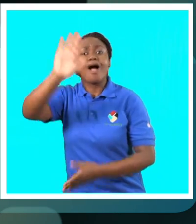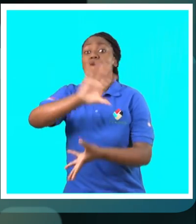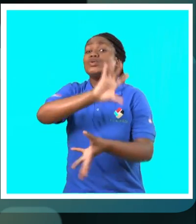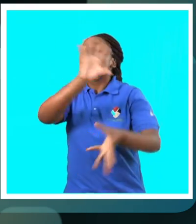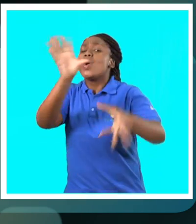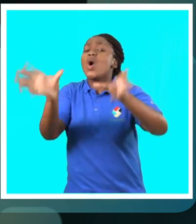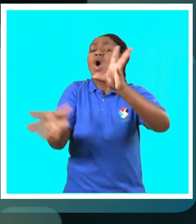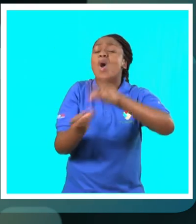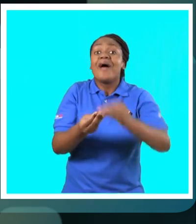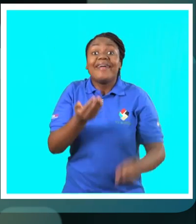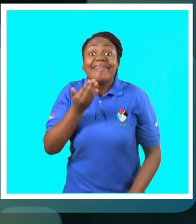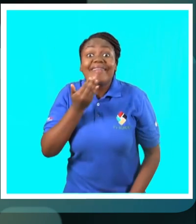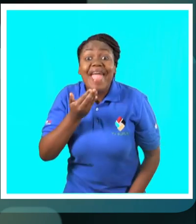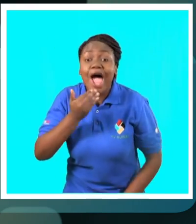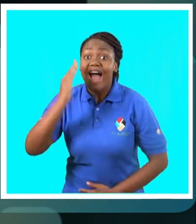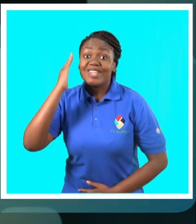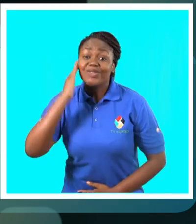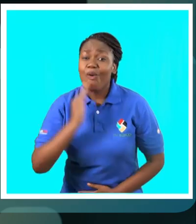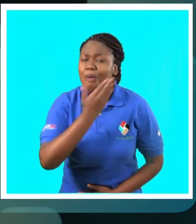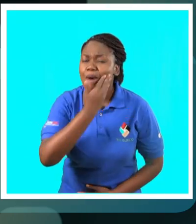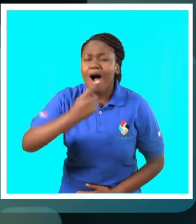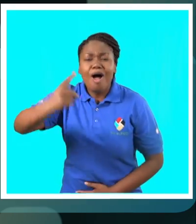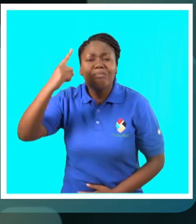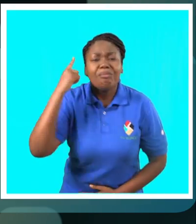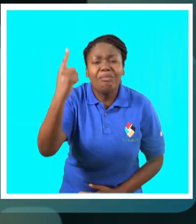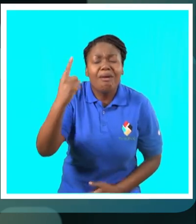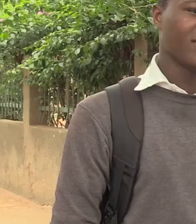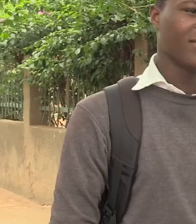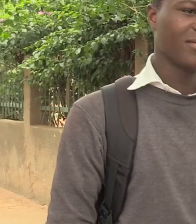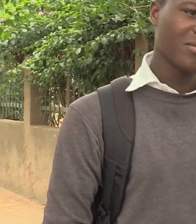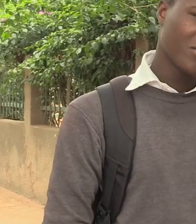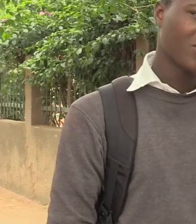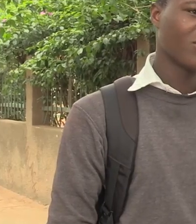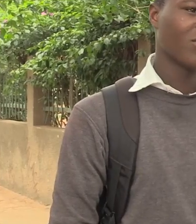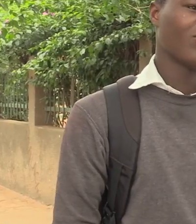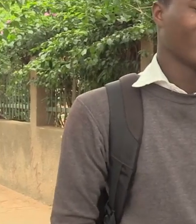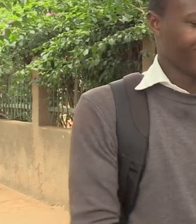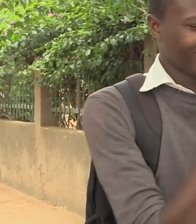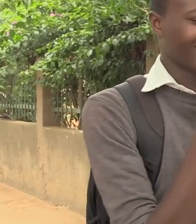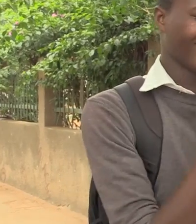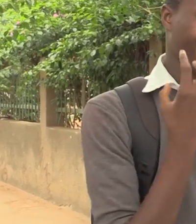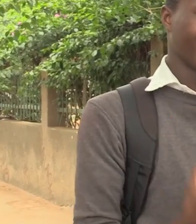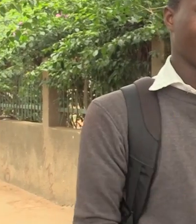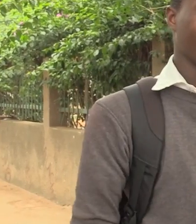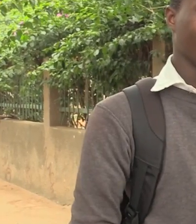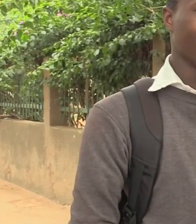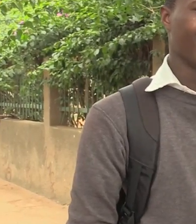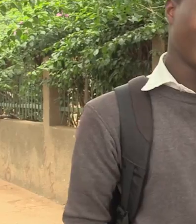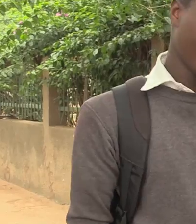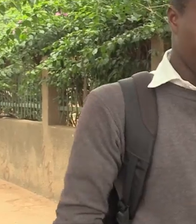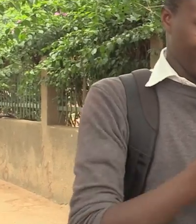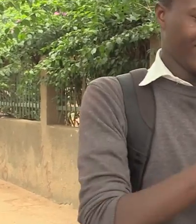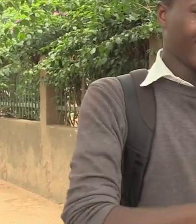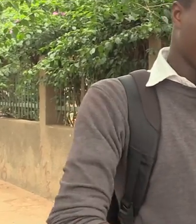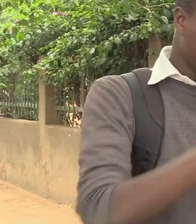nacional, mas nem todas sabem quem foi Samora Machel. Sei mais ou menos. Os